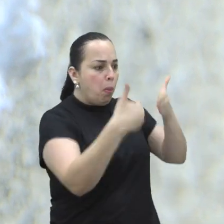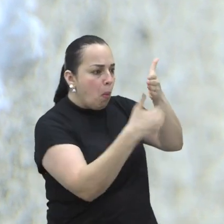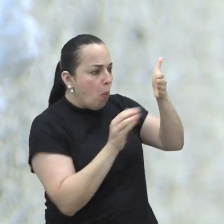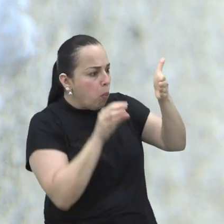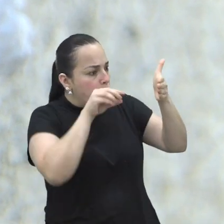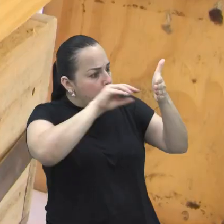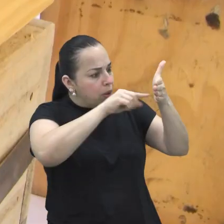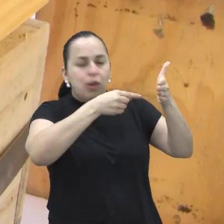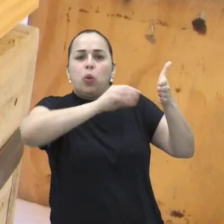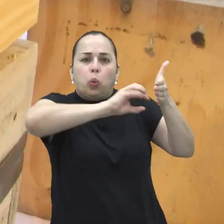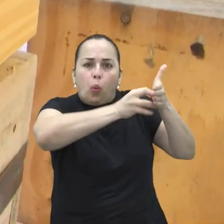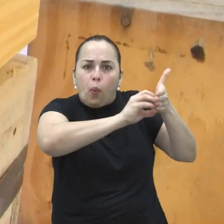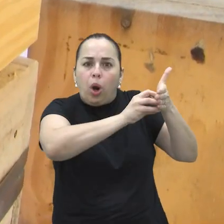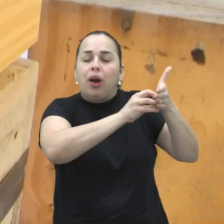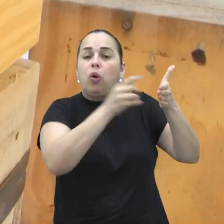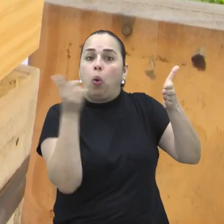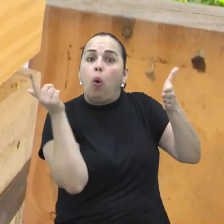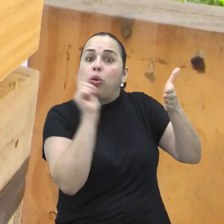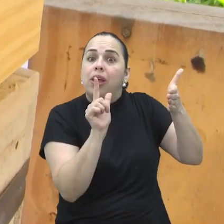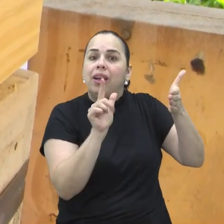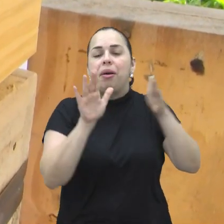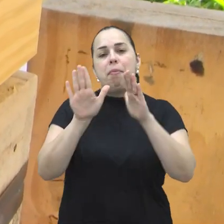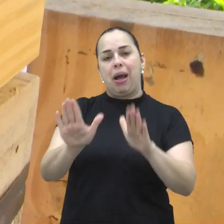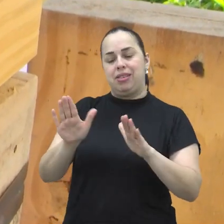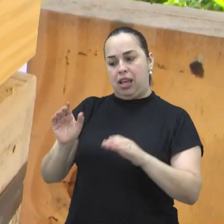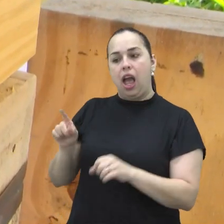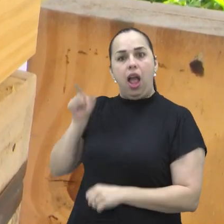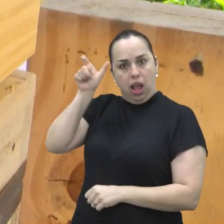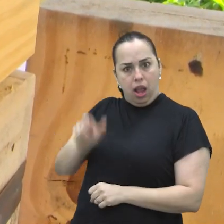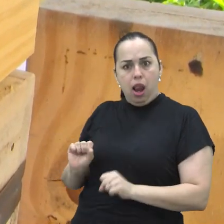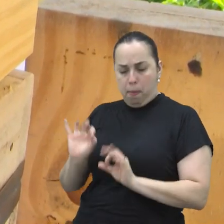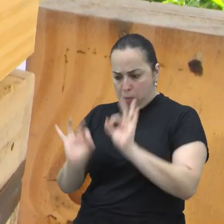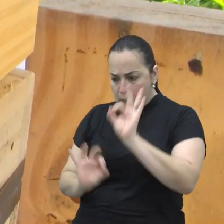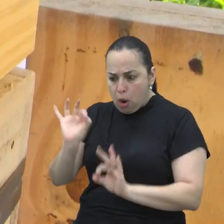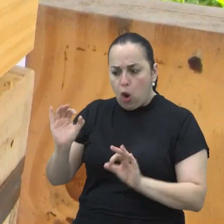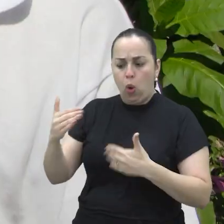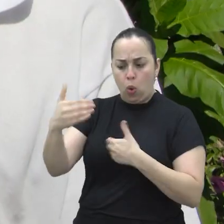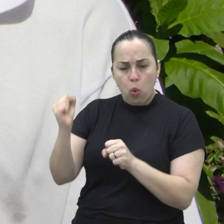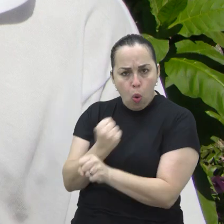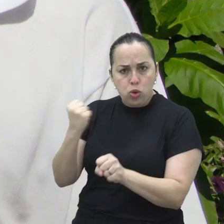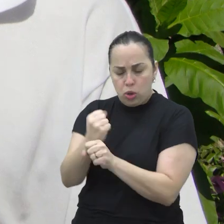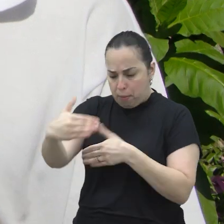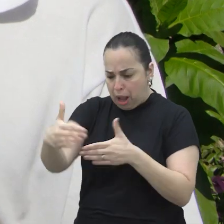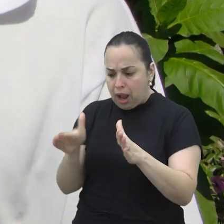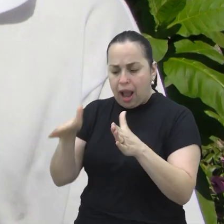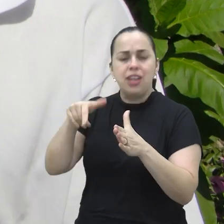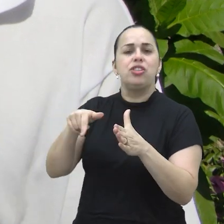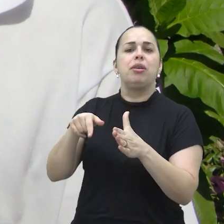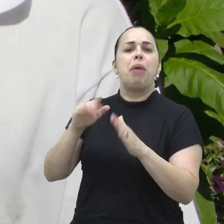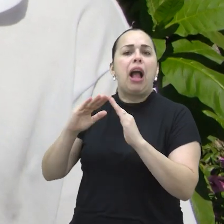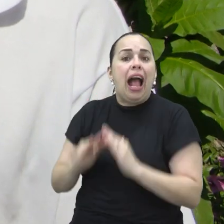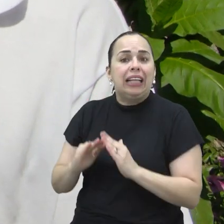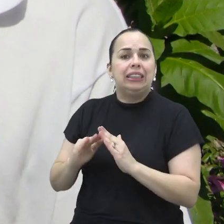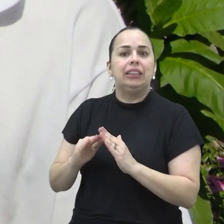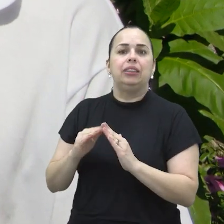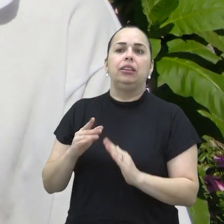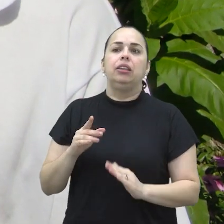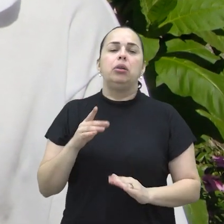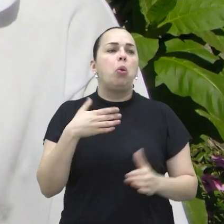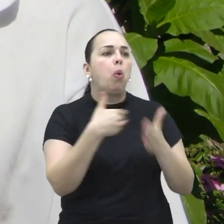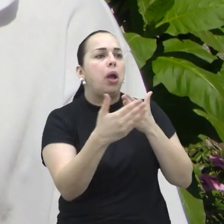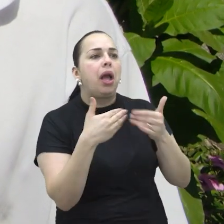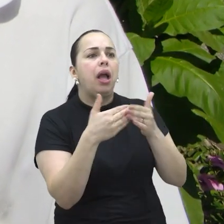nos muros. Mas o João construiu algumas caixas para dar mais segurança. Cada abelha que vai